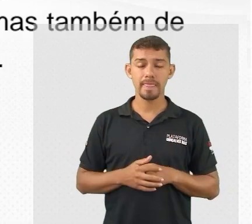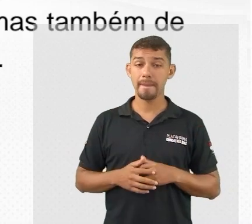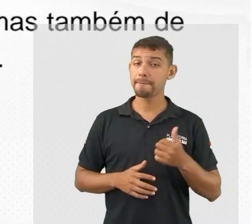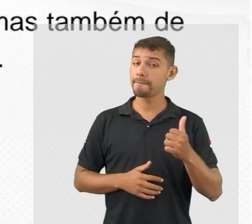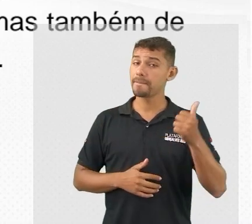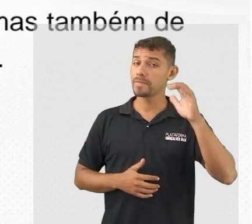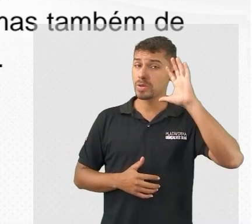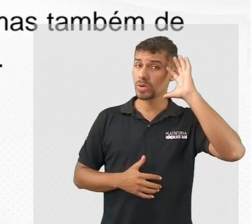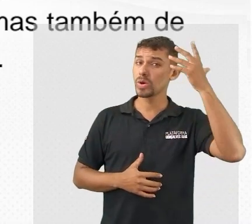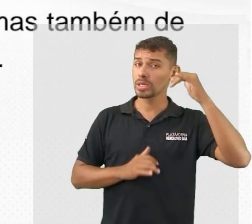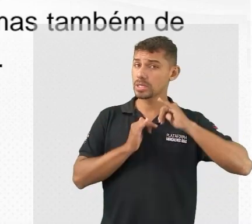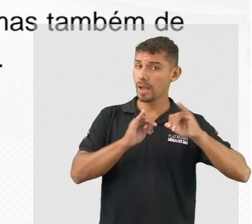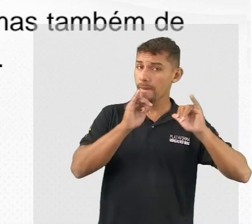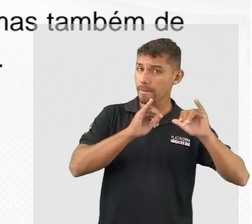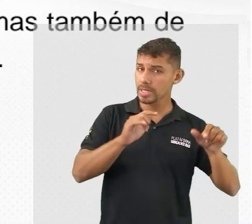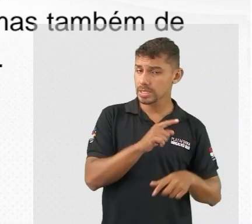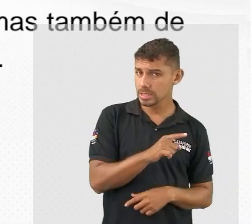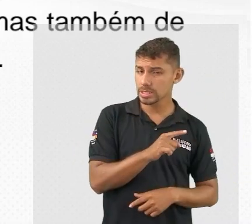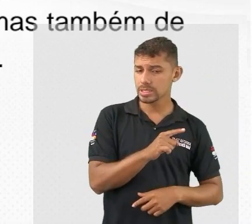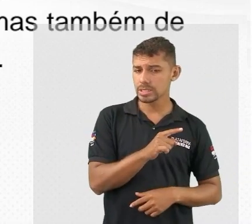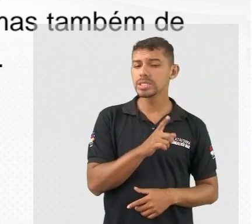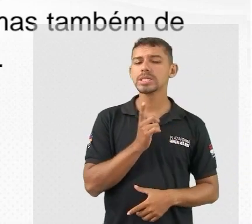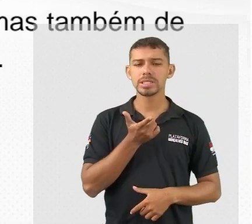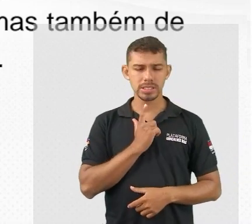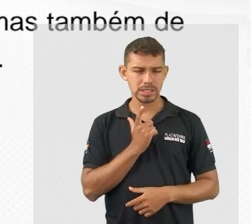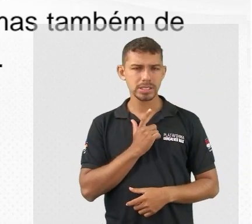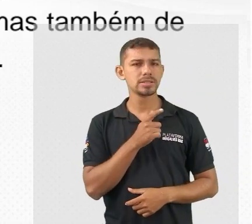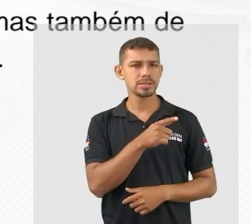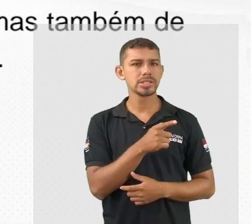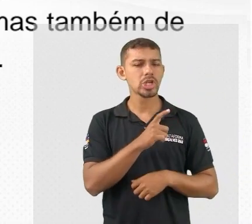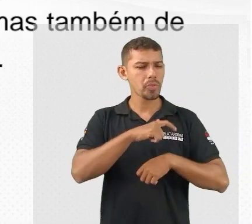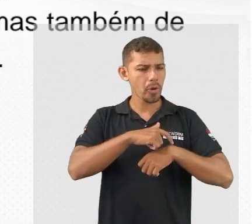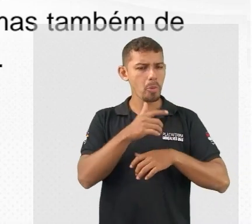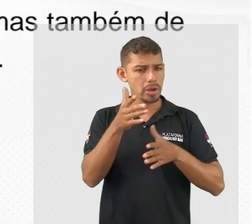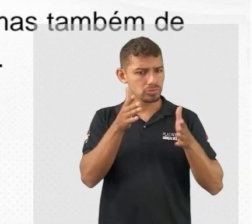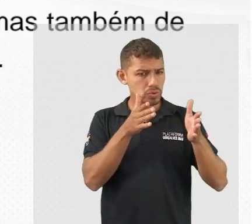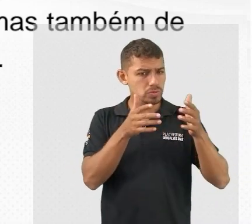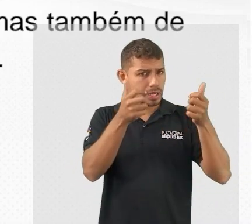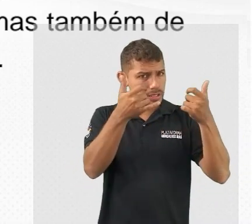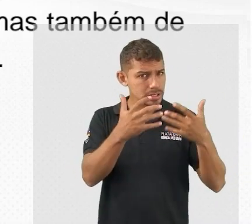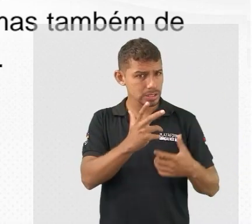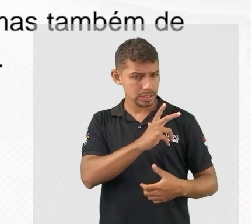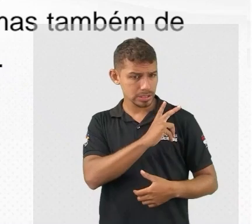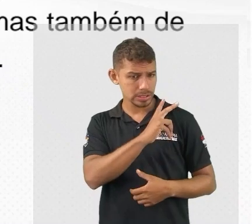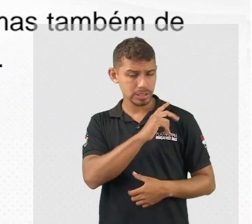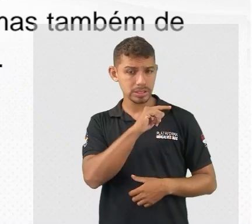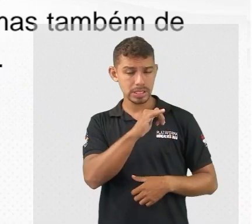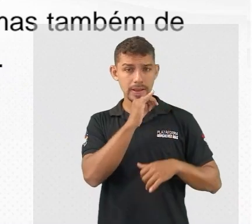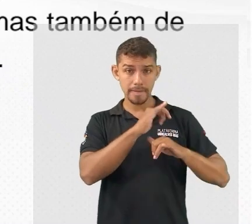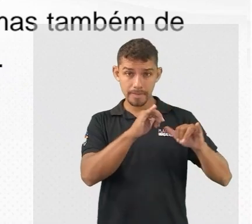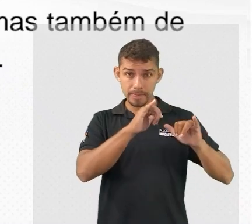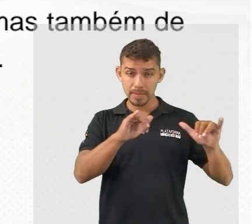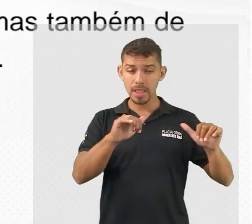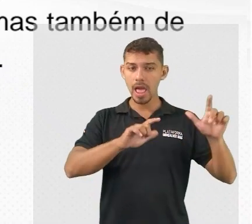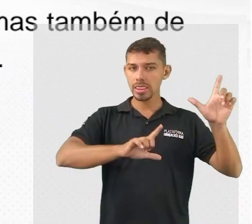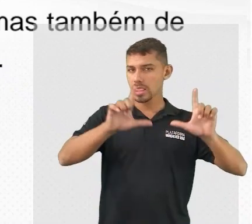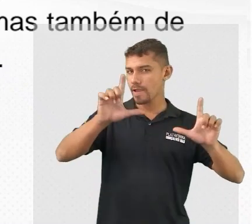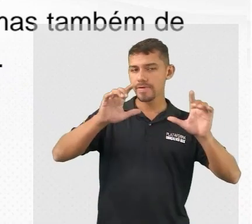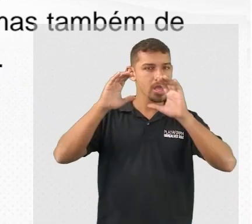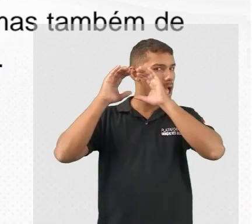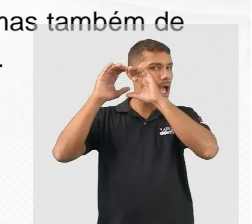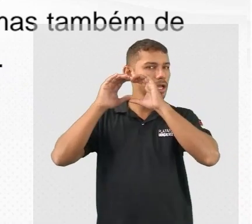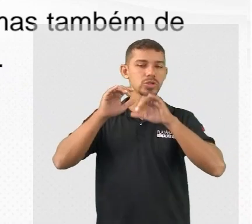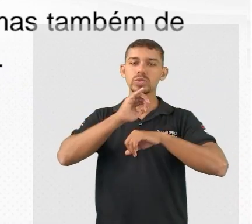primeiro caso, que é a propaganda, existe ali um momento específico em que a TV, o rádio